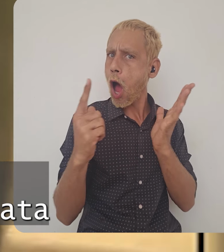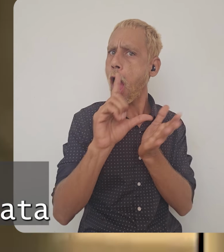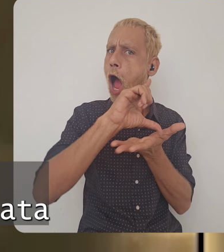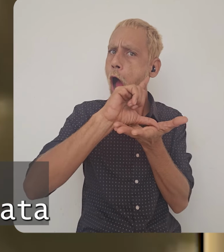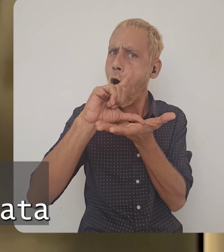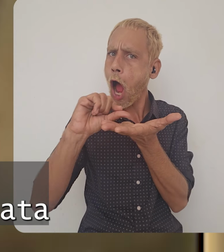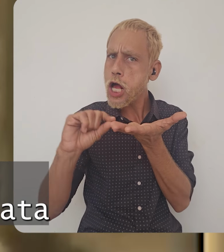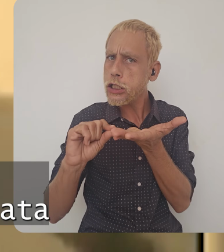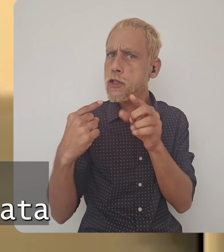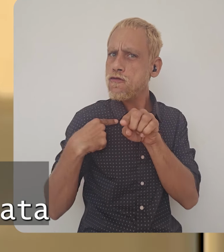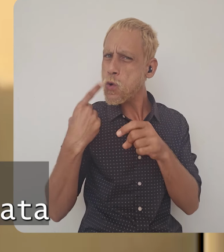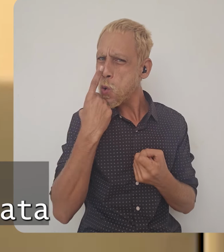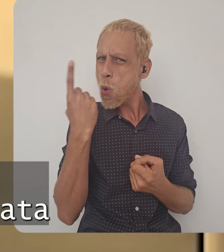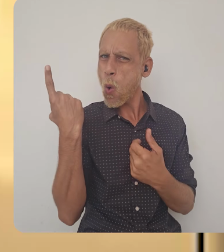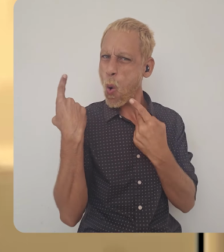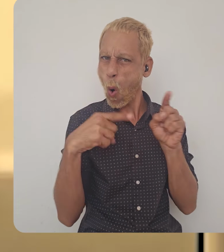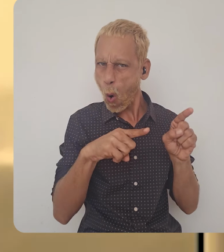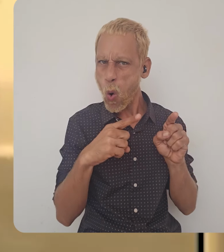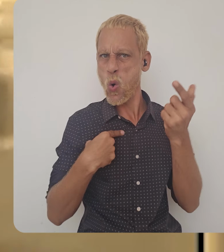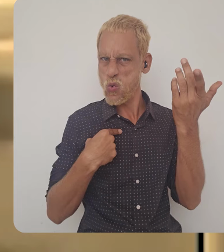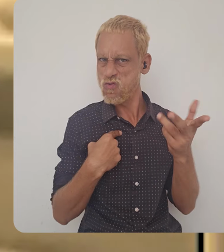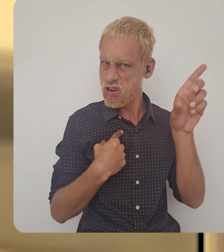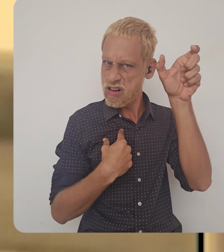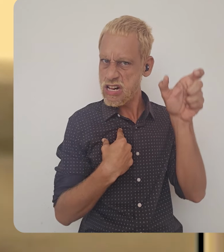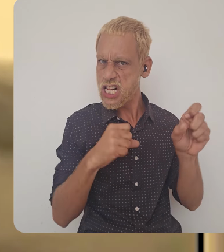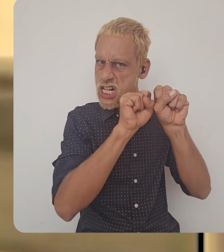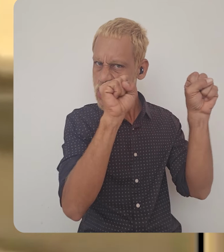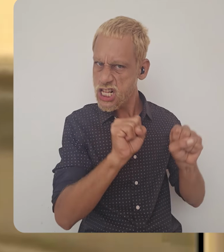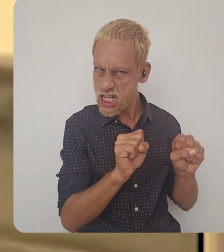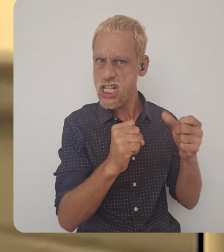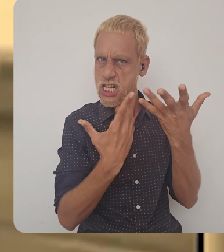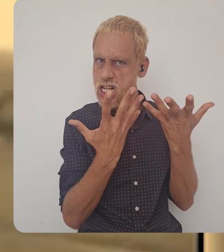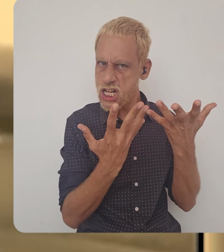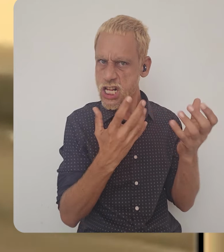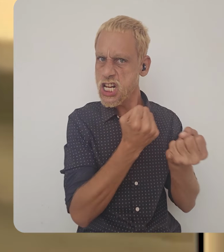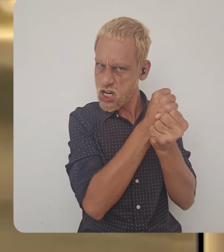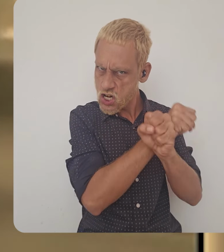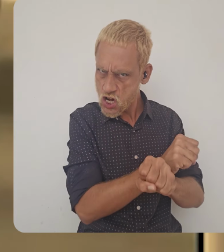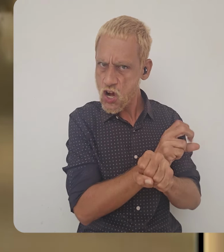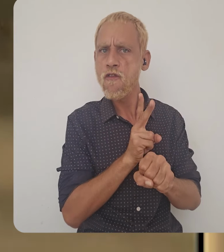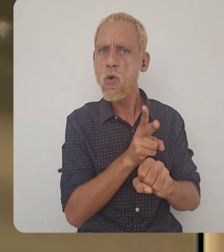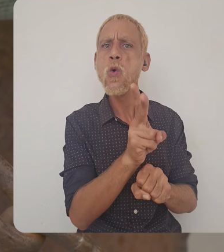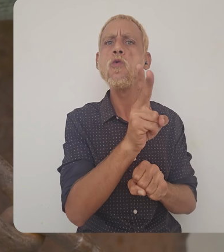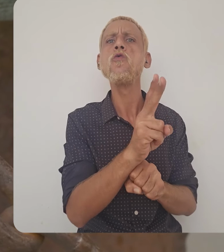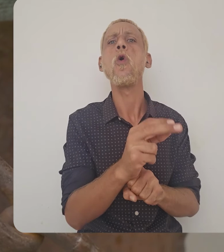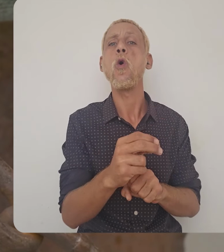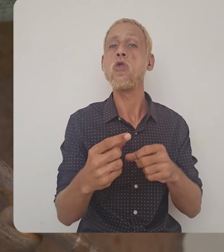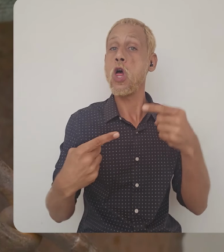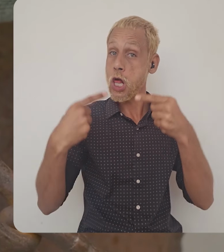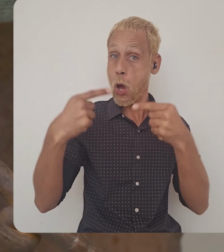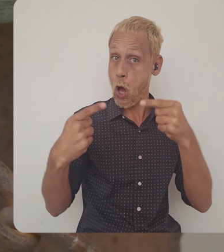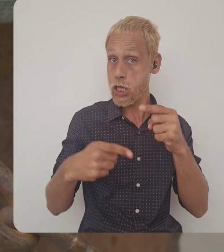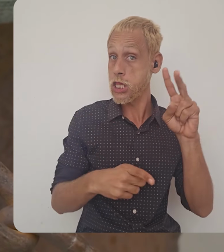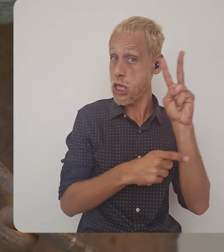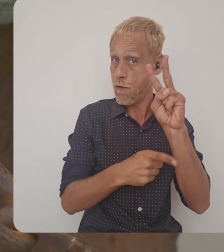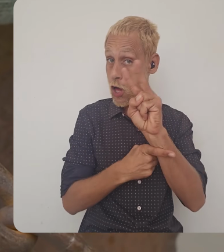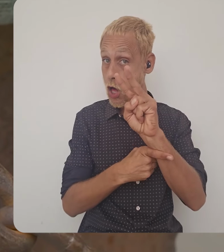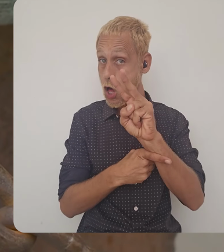artigos e críticos do sistema escravo-prata. Nas páginas do diário ecoavam debates entre defensores